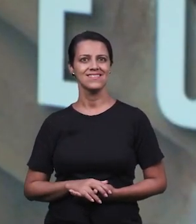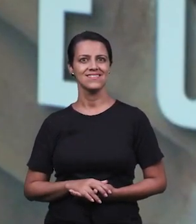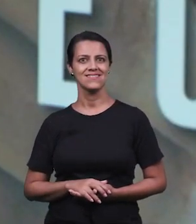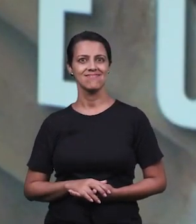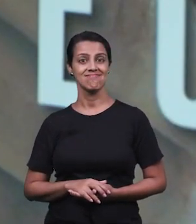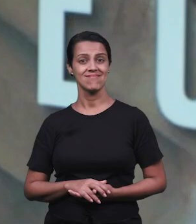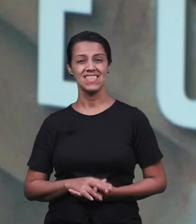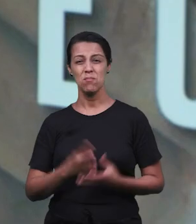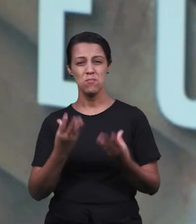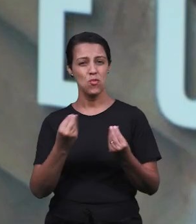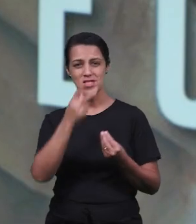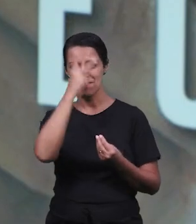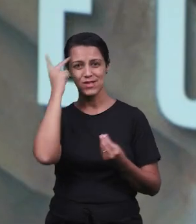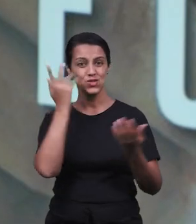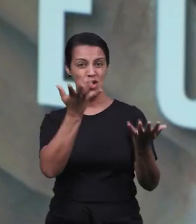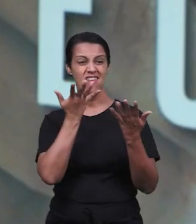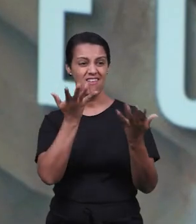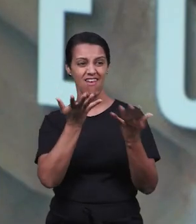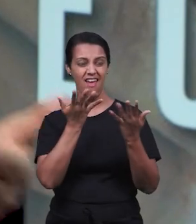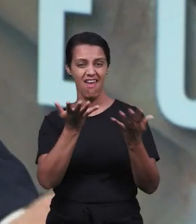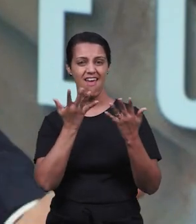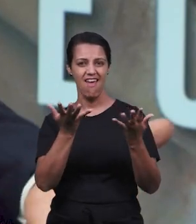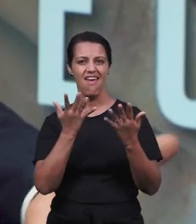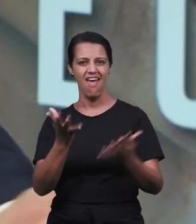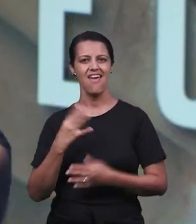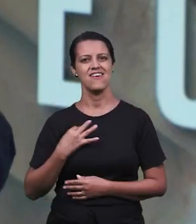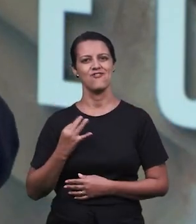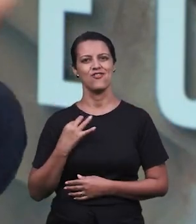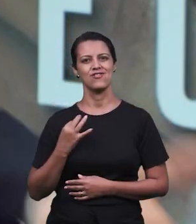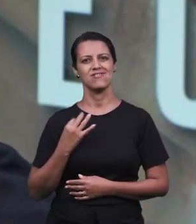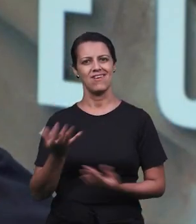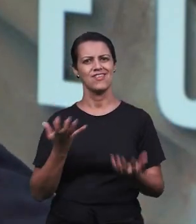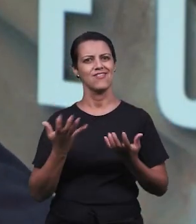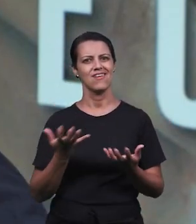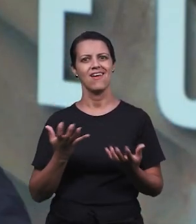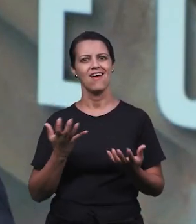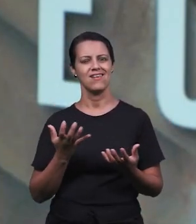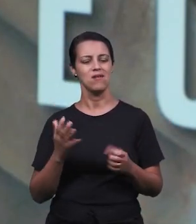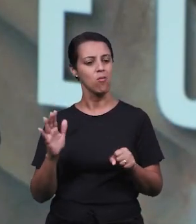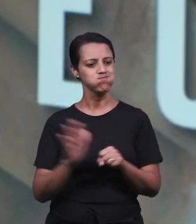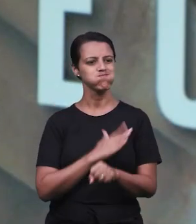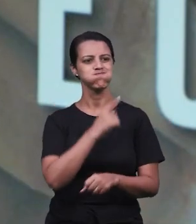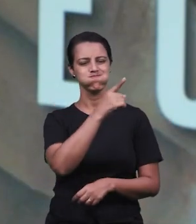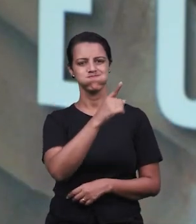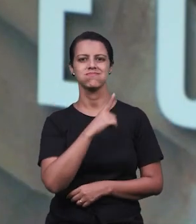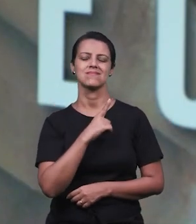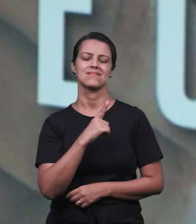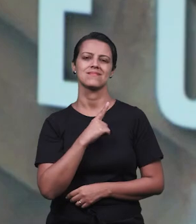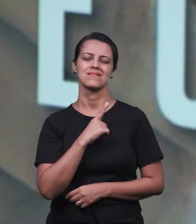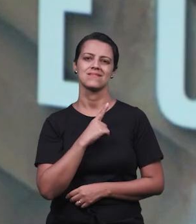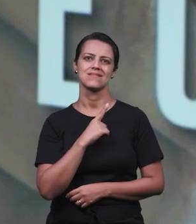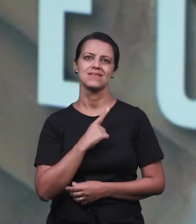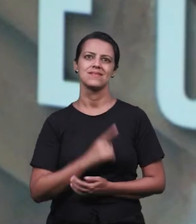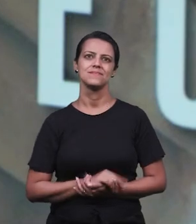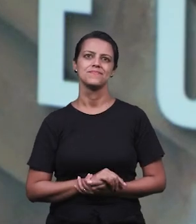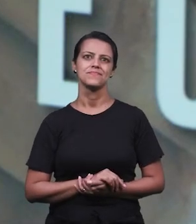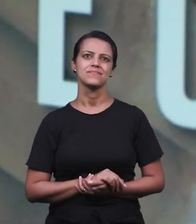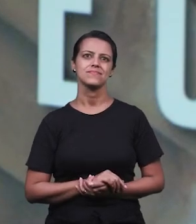fila. Porque todos querem fazer alguma coisa. Eu lembro aqui,